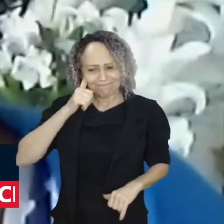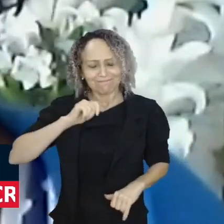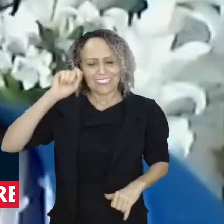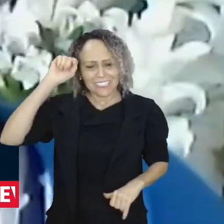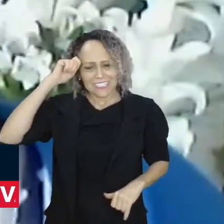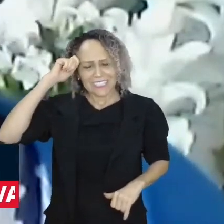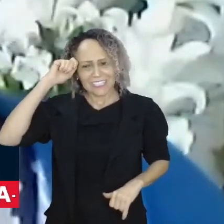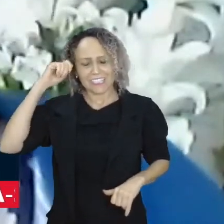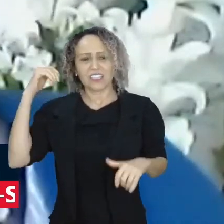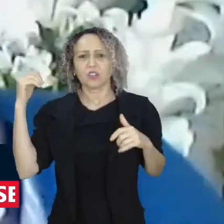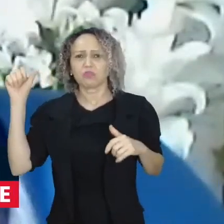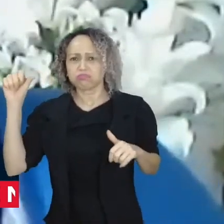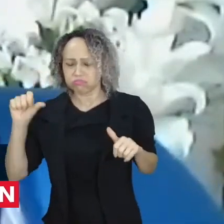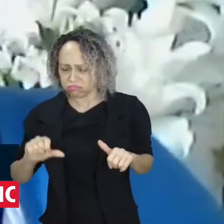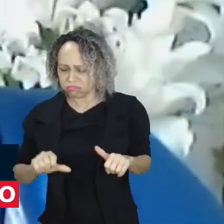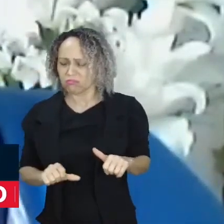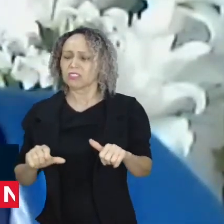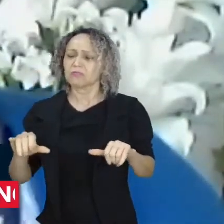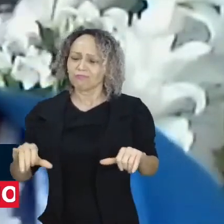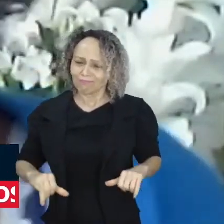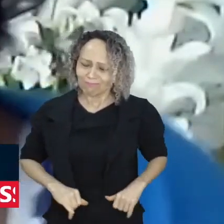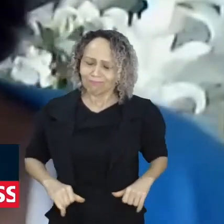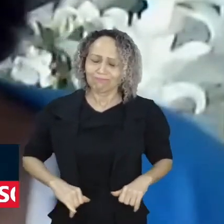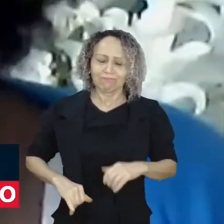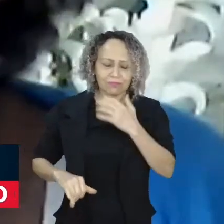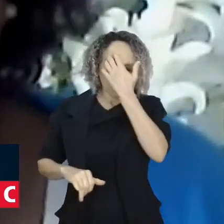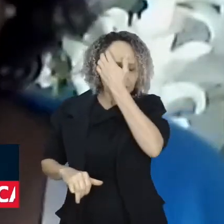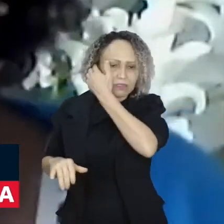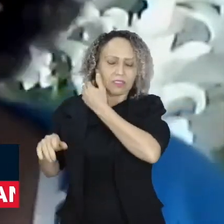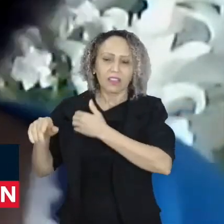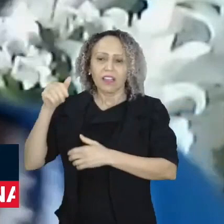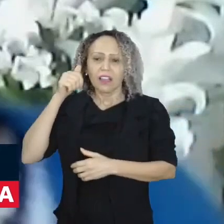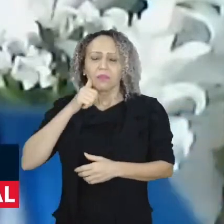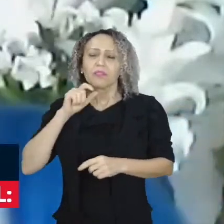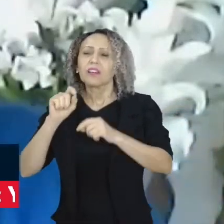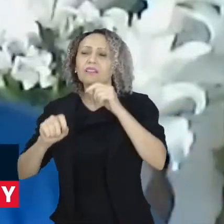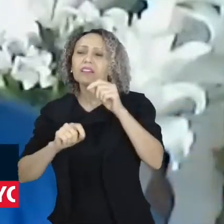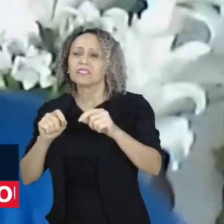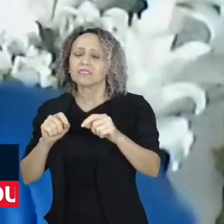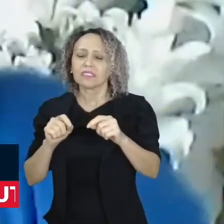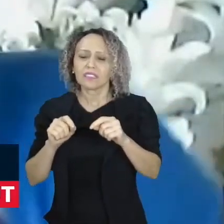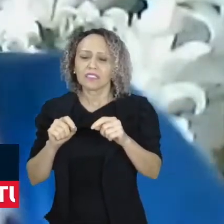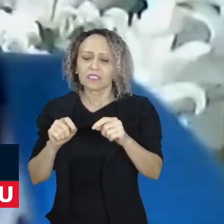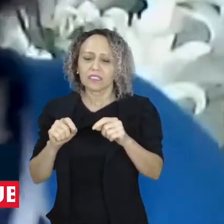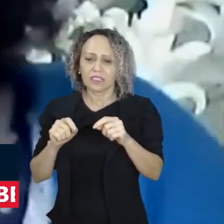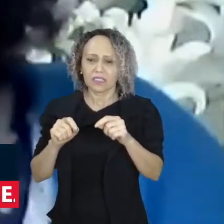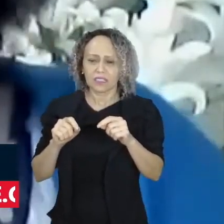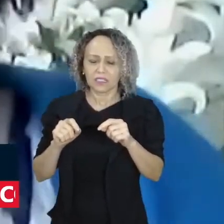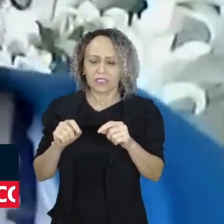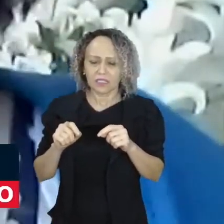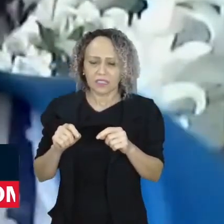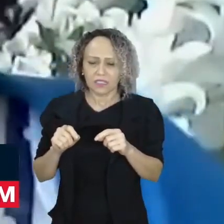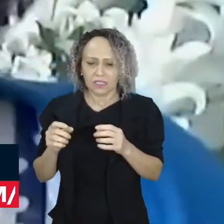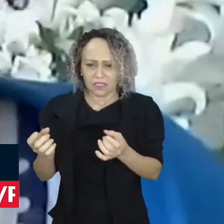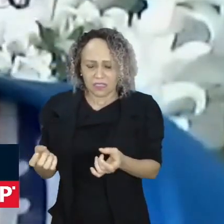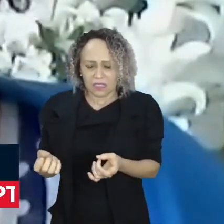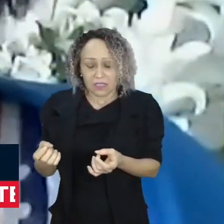insegurança, que é uma situação bem forte aqui no Rio. Então, o que acontece é